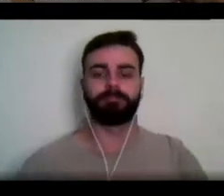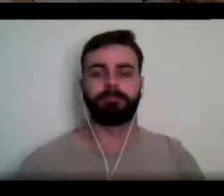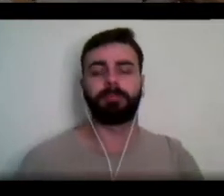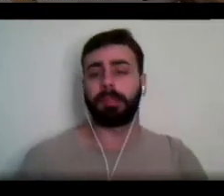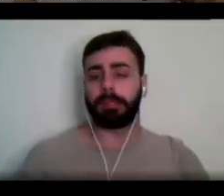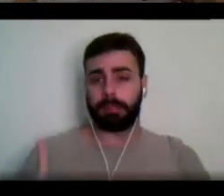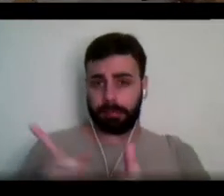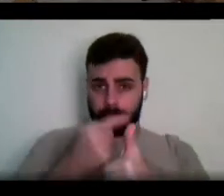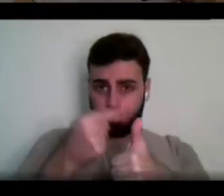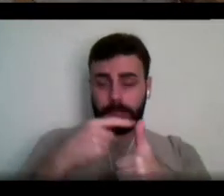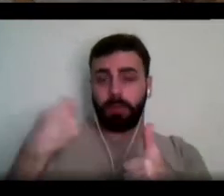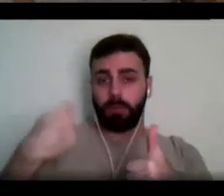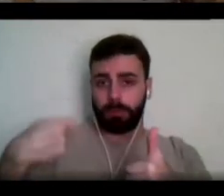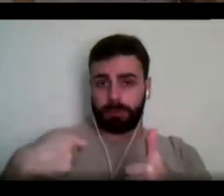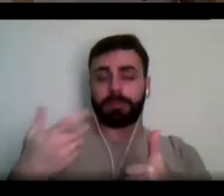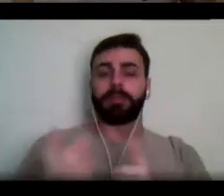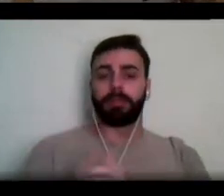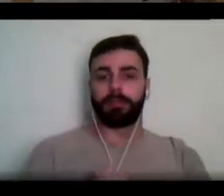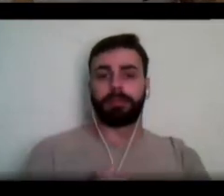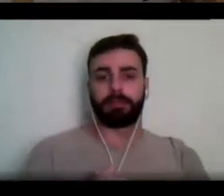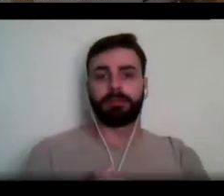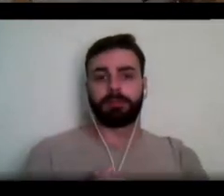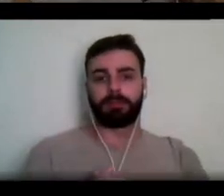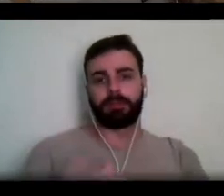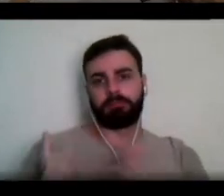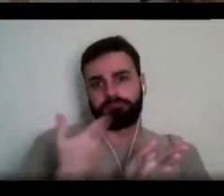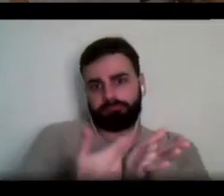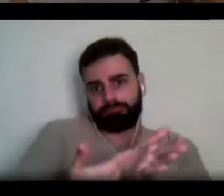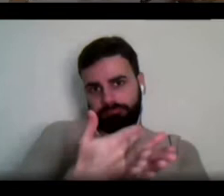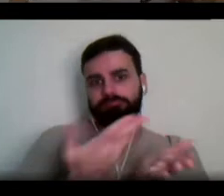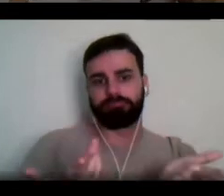Né? Como é que eu monto esse problema? Primeiro, eu vou fazer